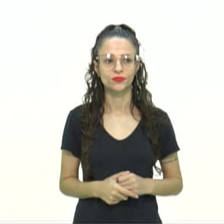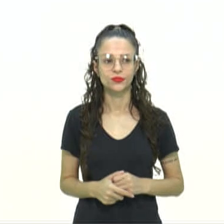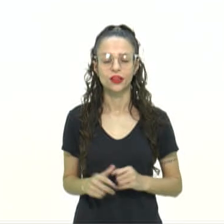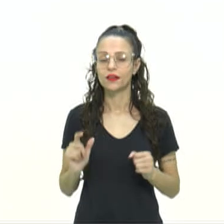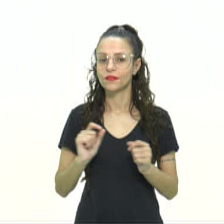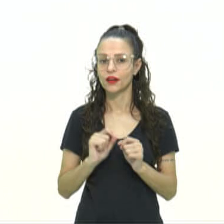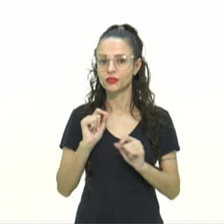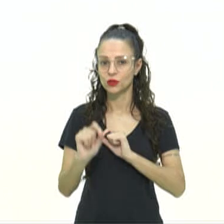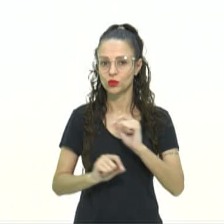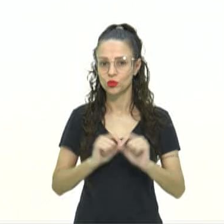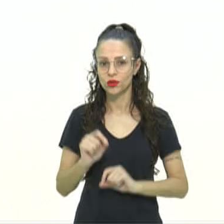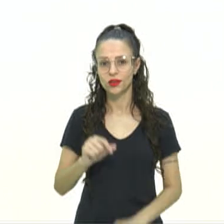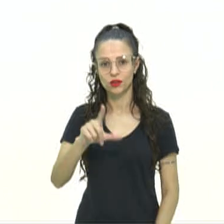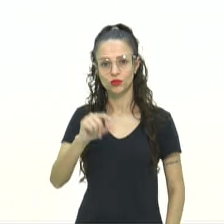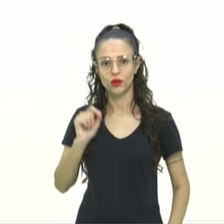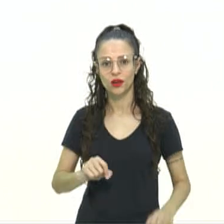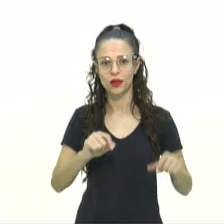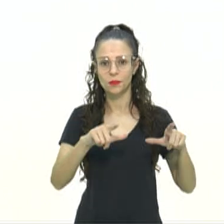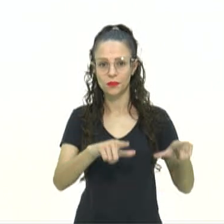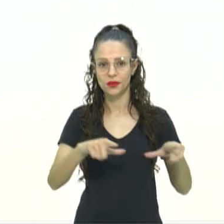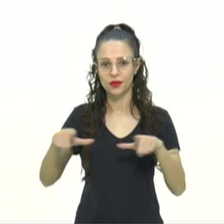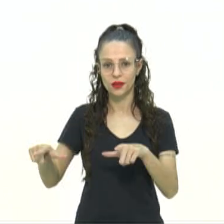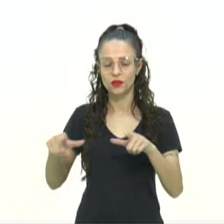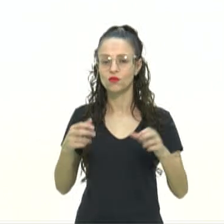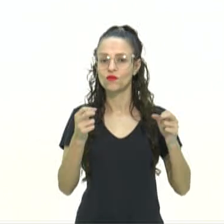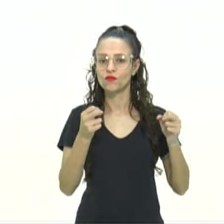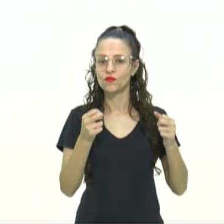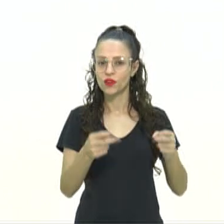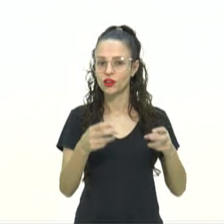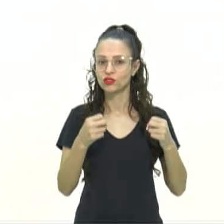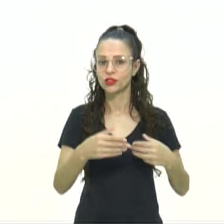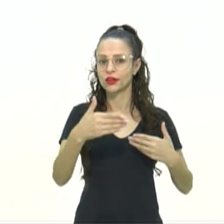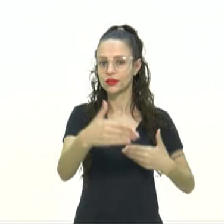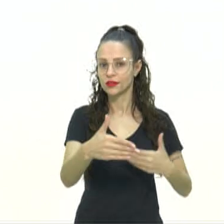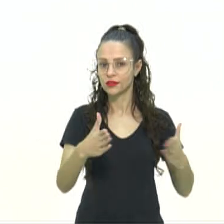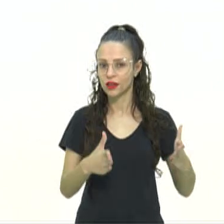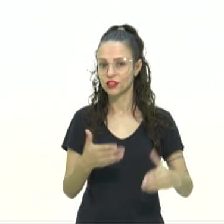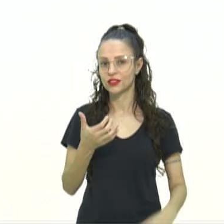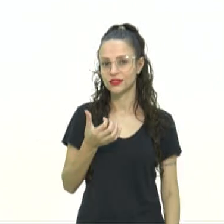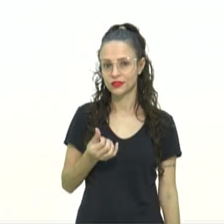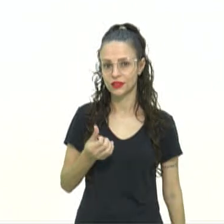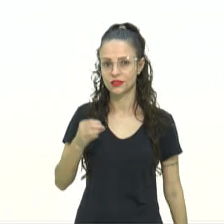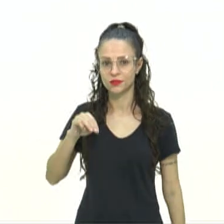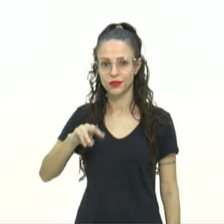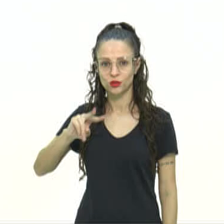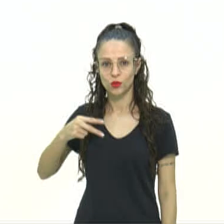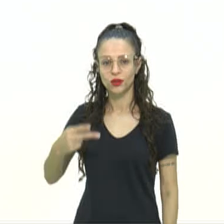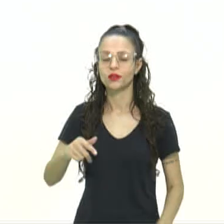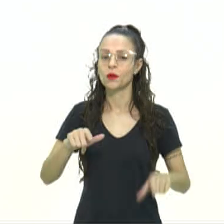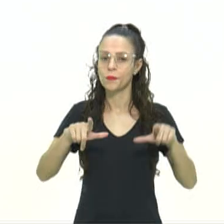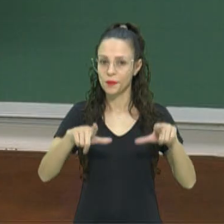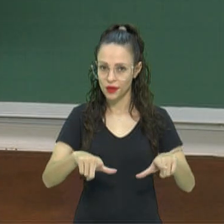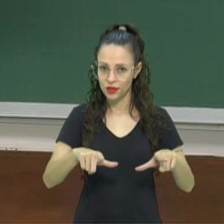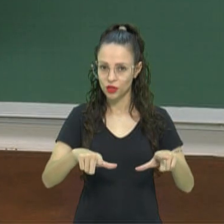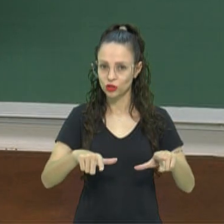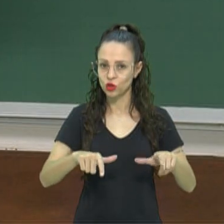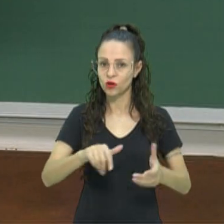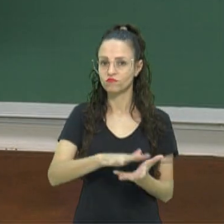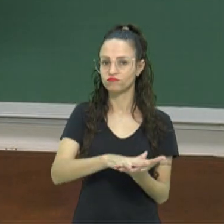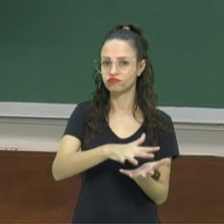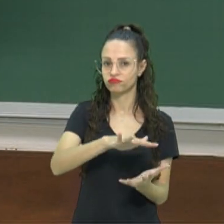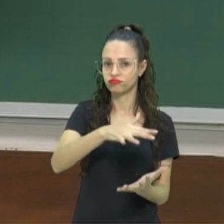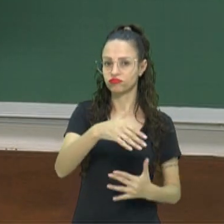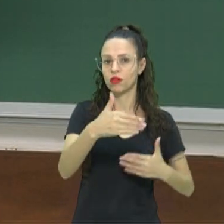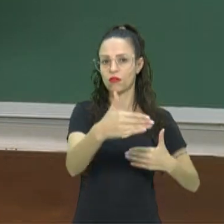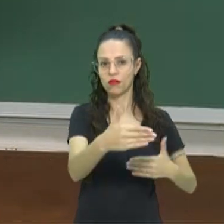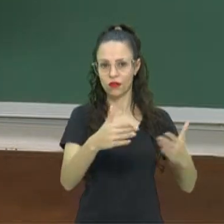fazer? Ele escolheu um piso que é vendido em caixas de 6 metros quadrados. Então, os pisos, eles vêm em caixas. Dependendo